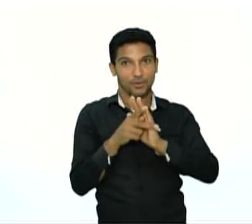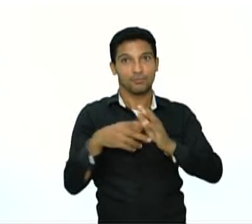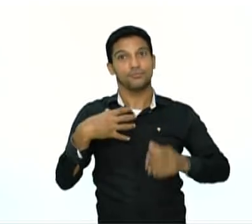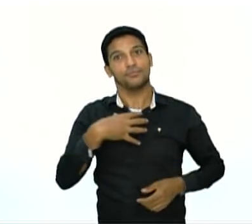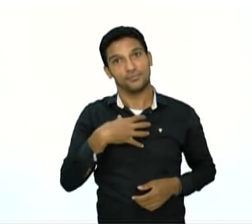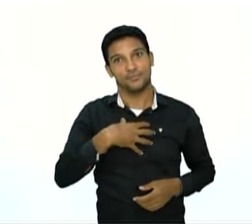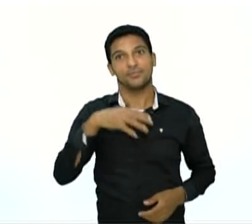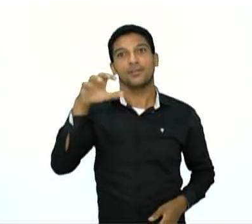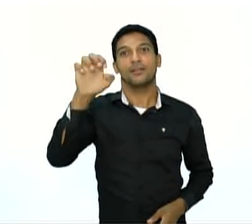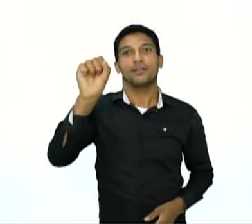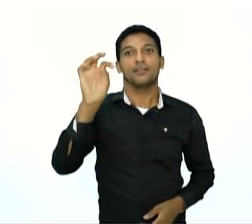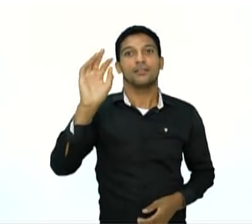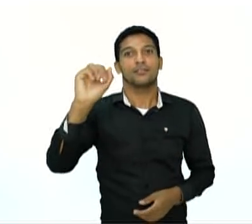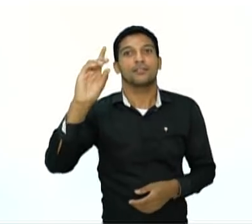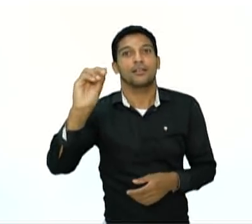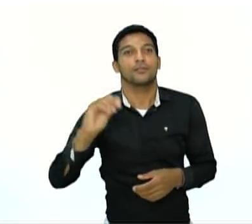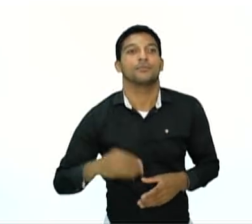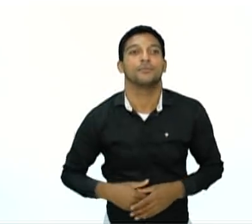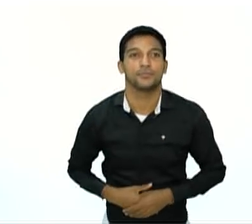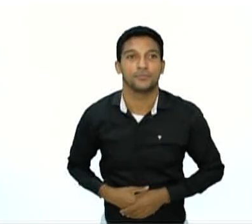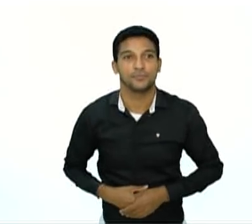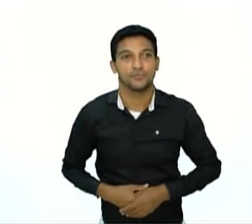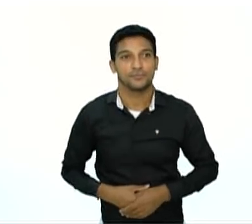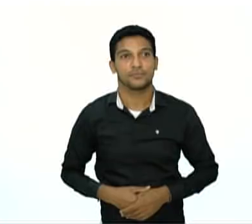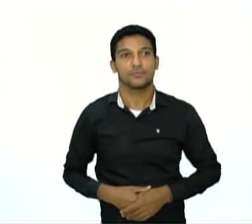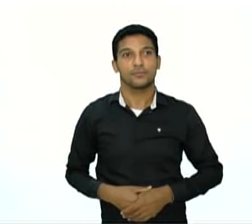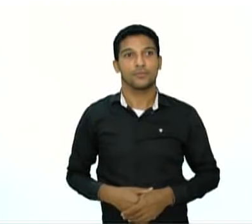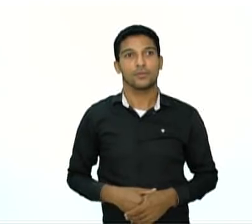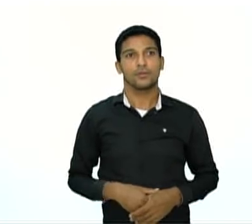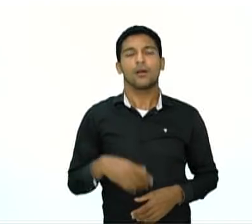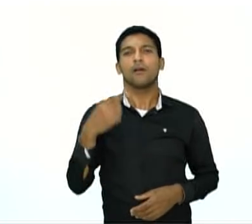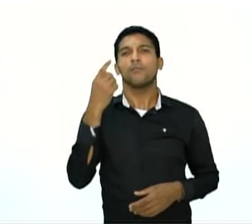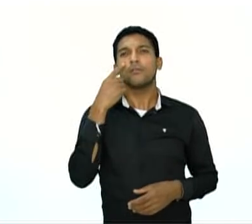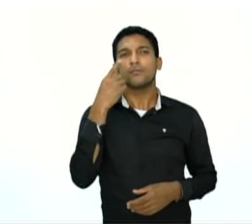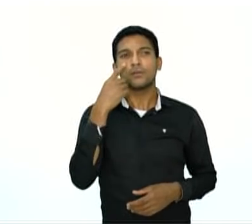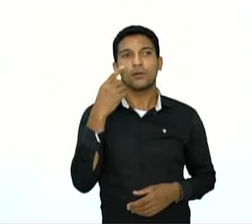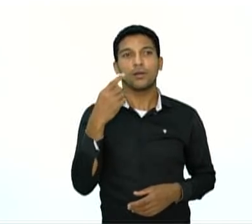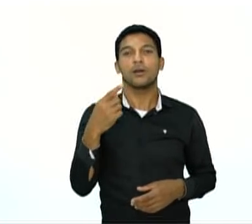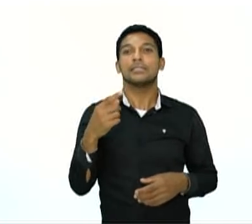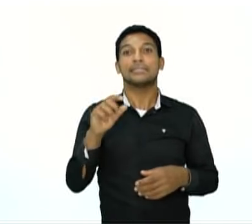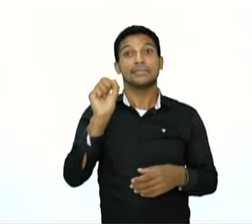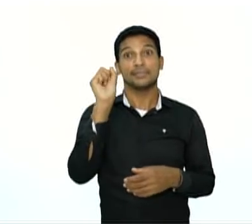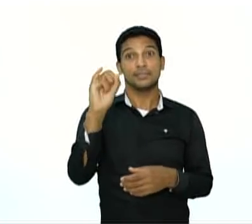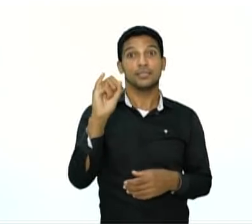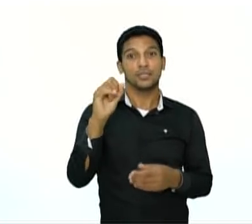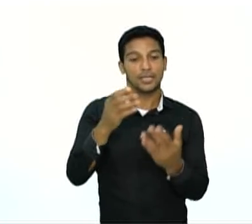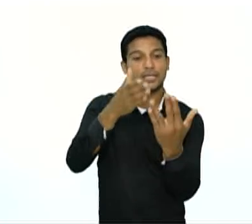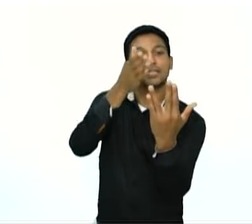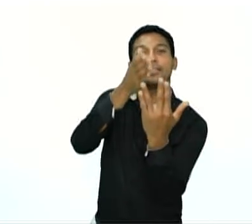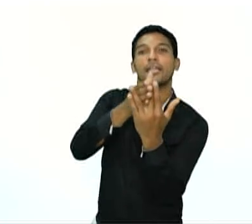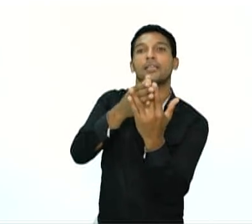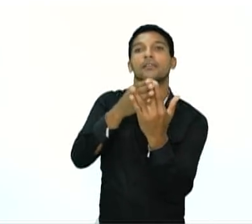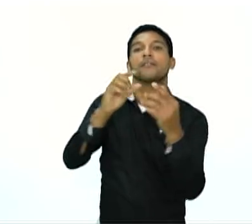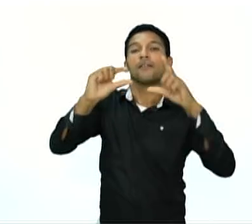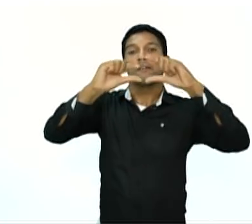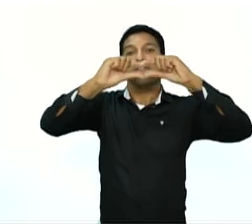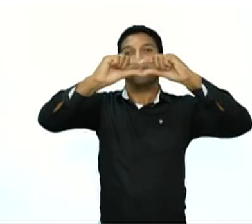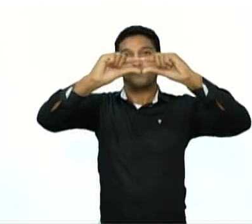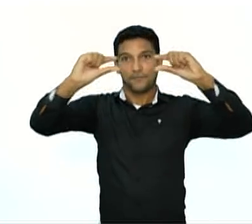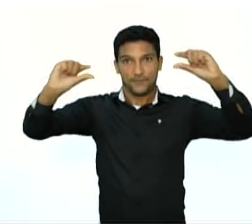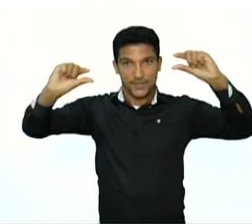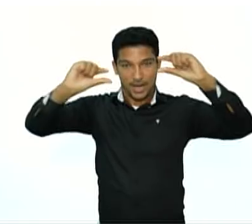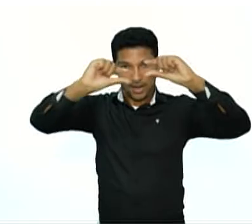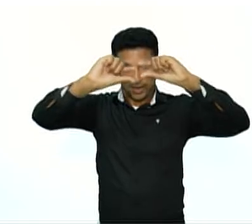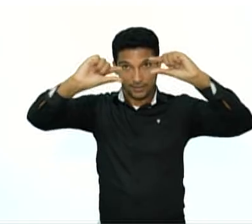verbo puder ser substituído por isso, essa, disso e dessa, você tem um período composto